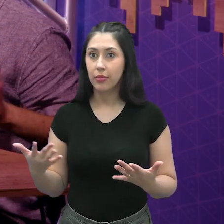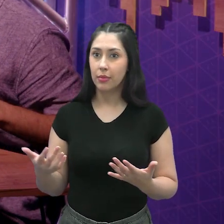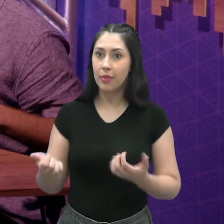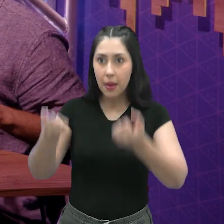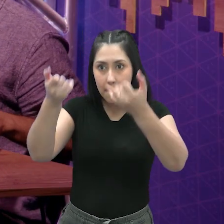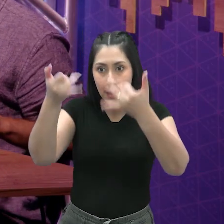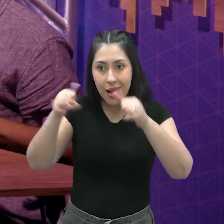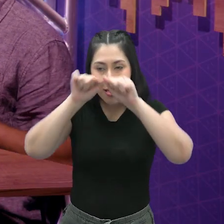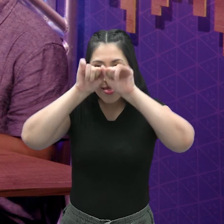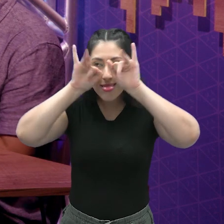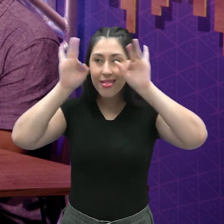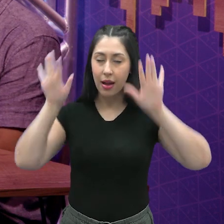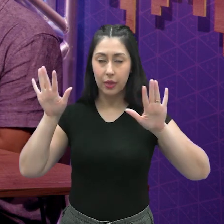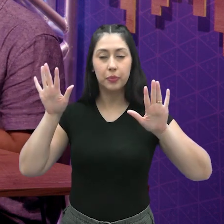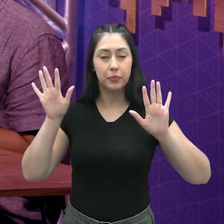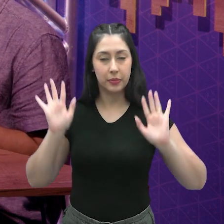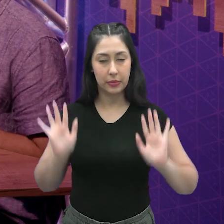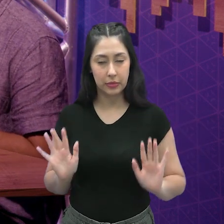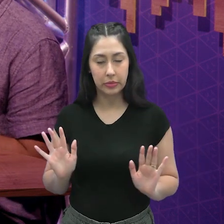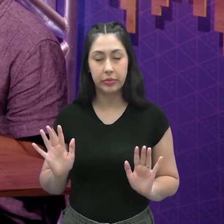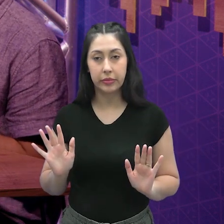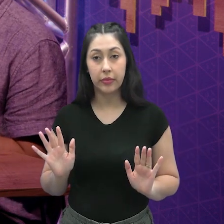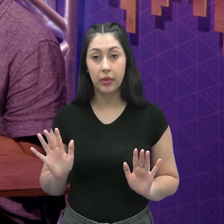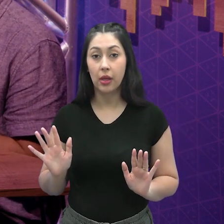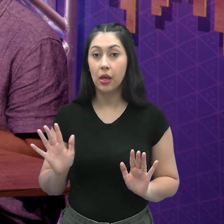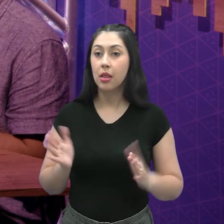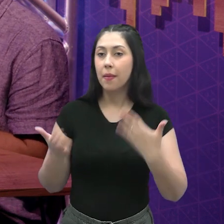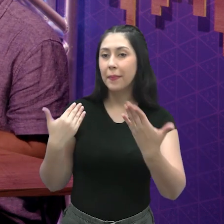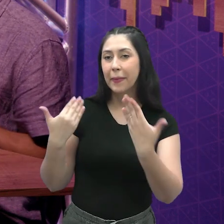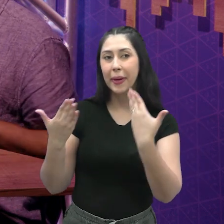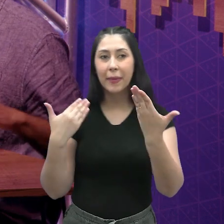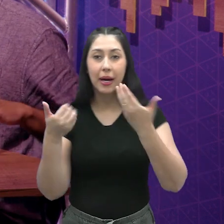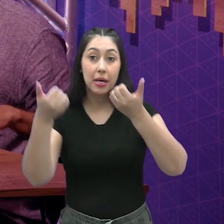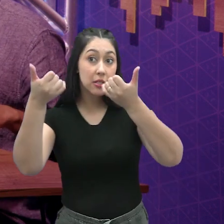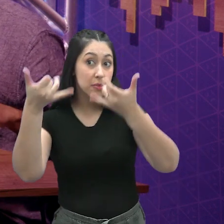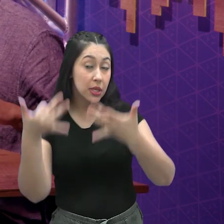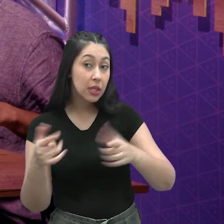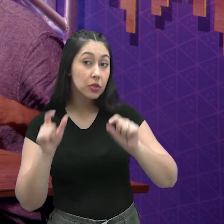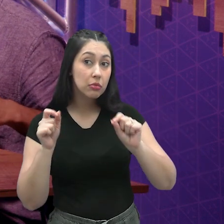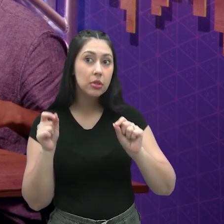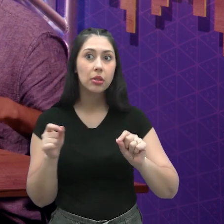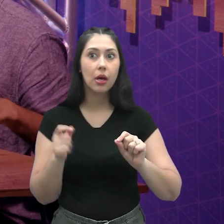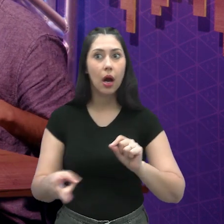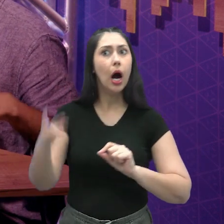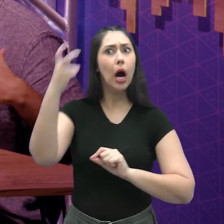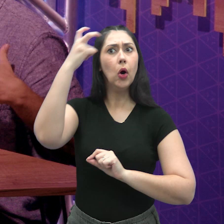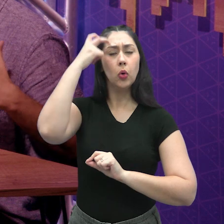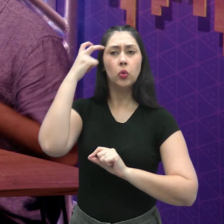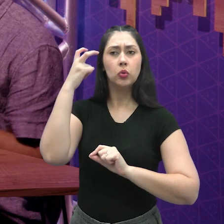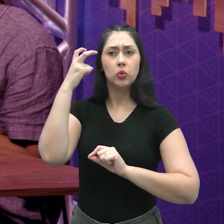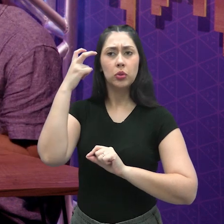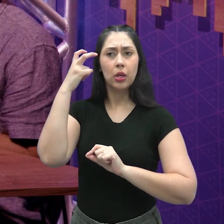ficar claro pra galera, a gente conversou até agora misturando aí um pouco de cultura